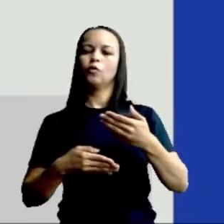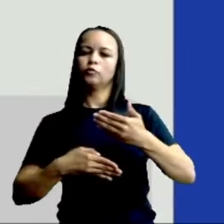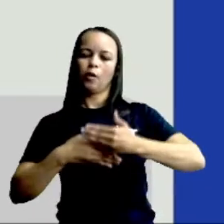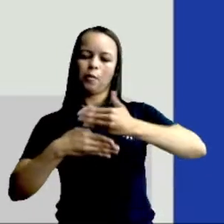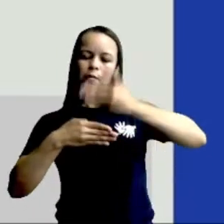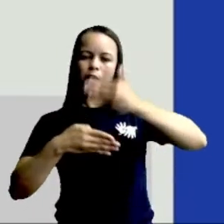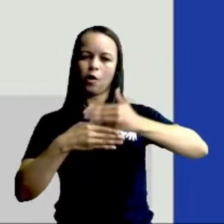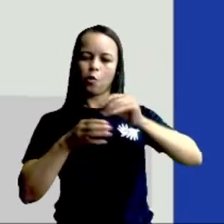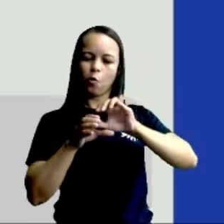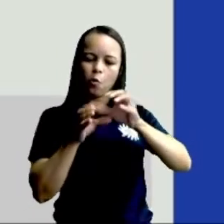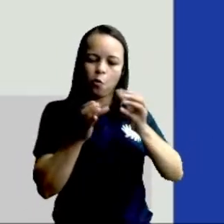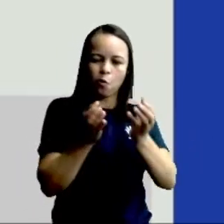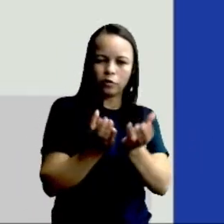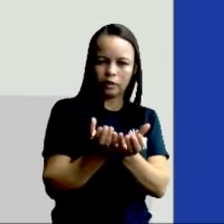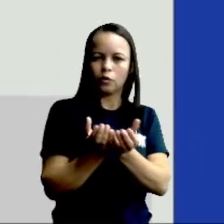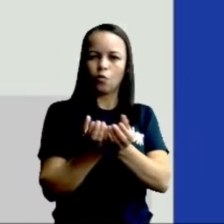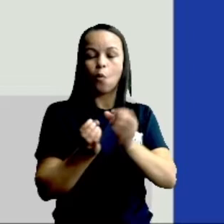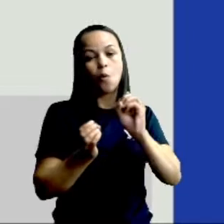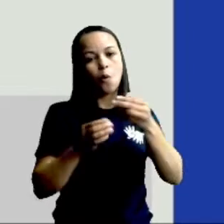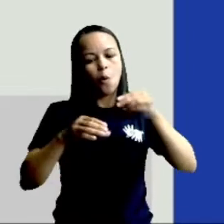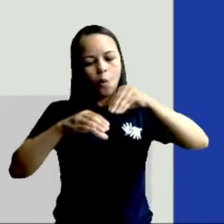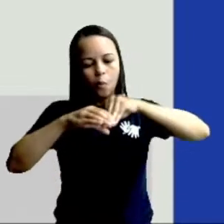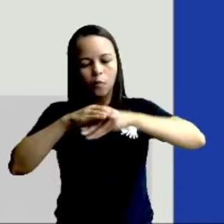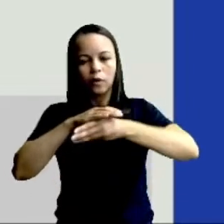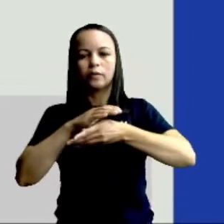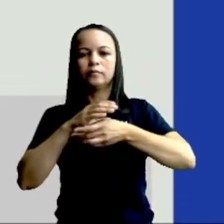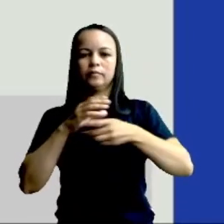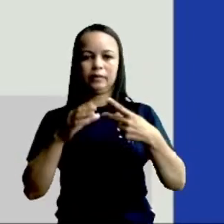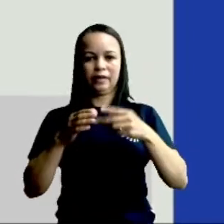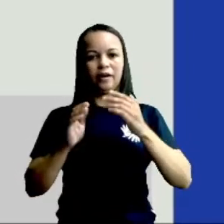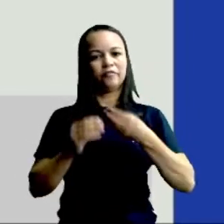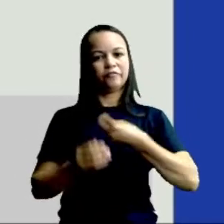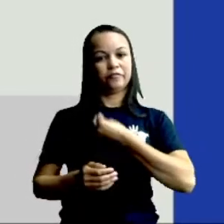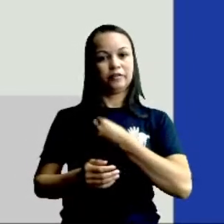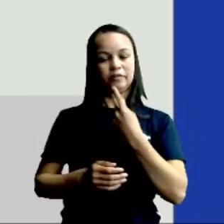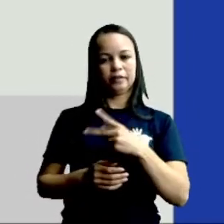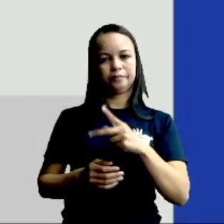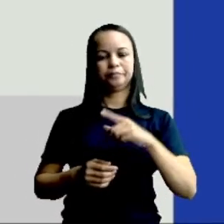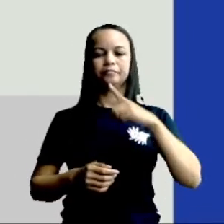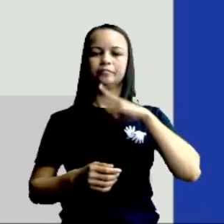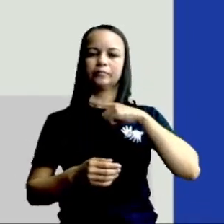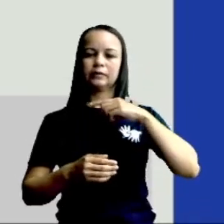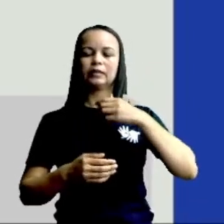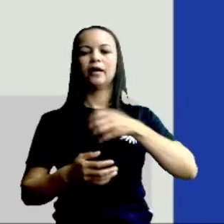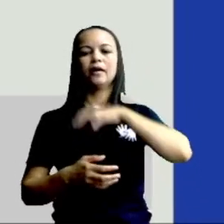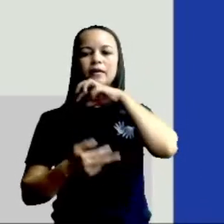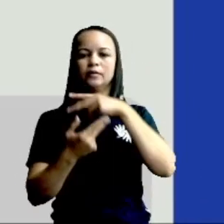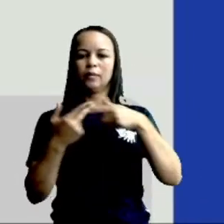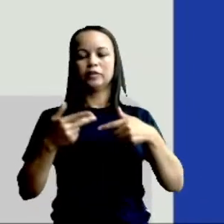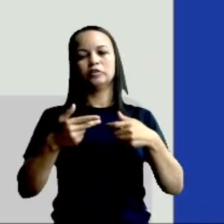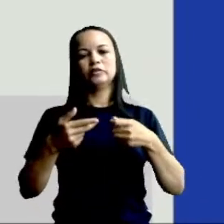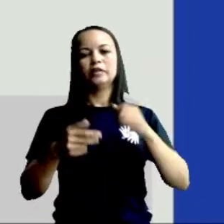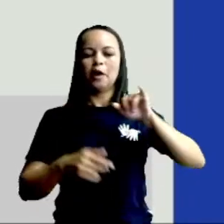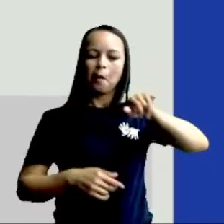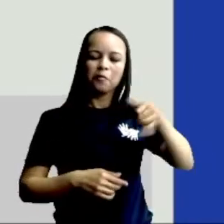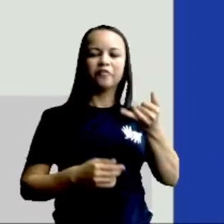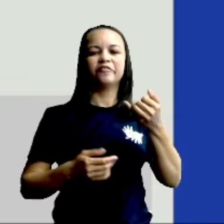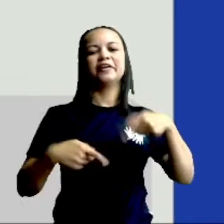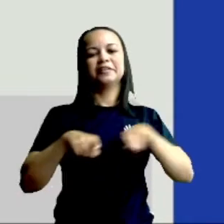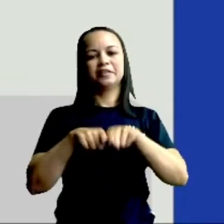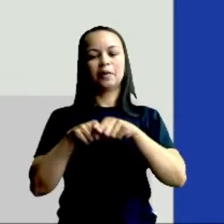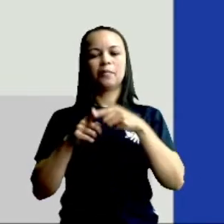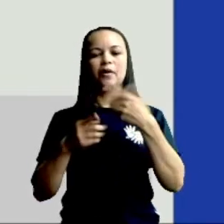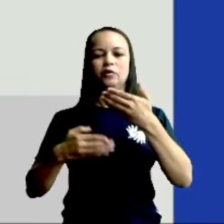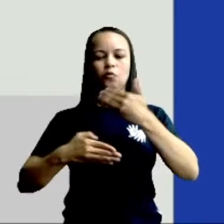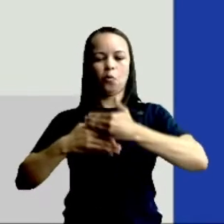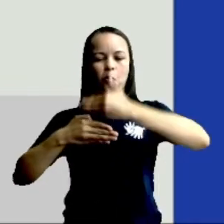com ninhos ou buracos para se abrigar. Há também animais que se aproveitam de construções feitas por